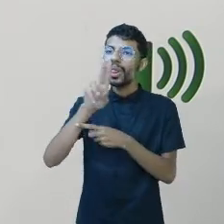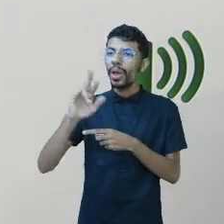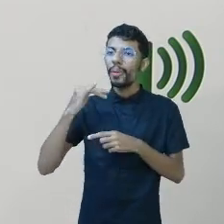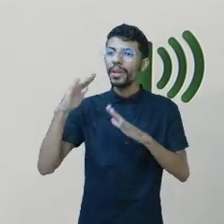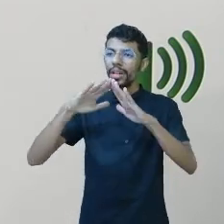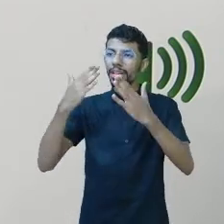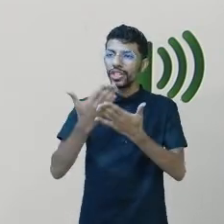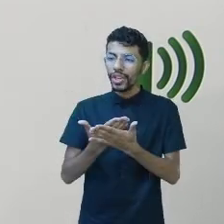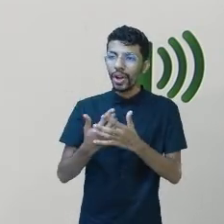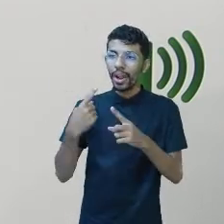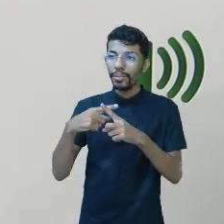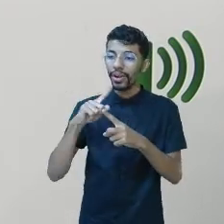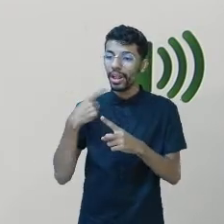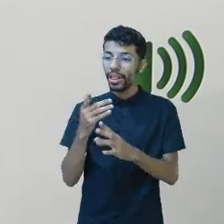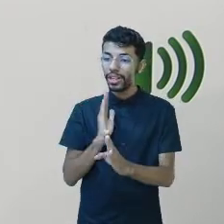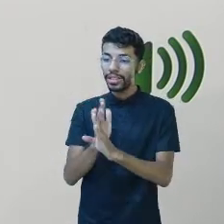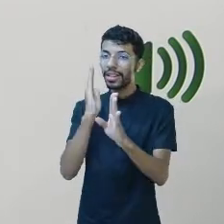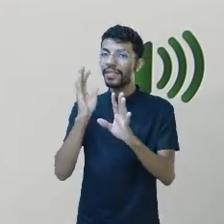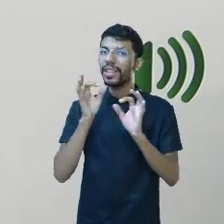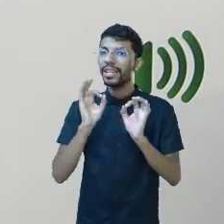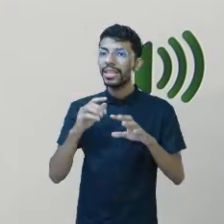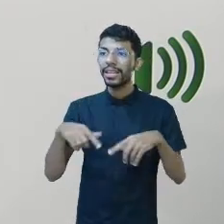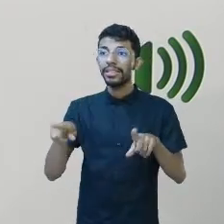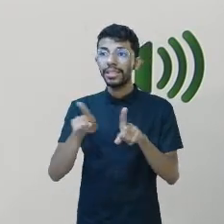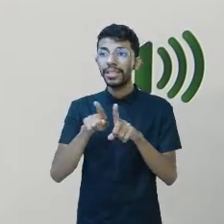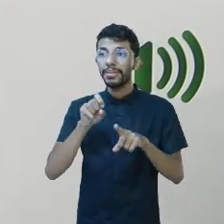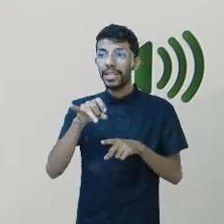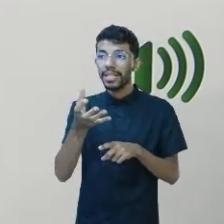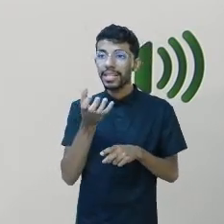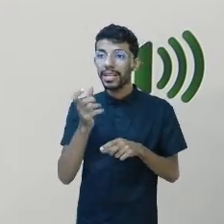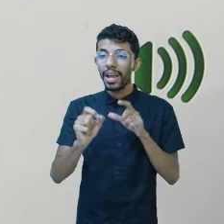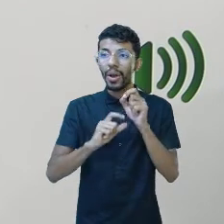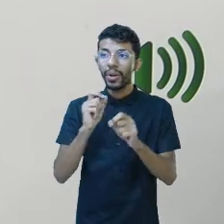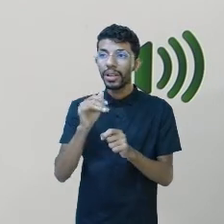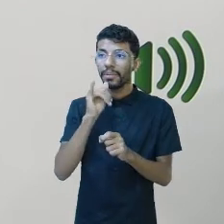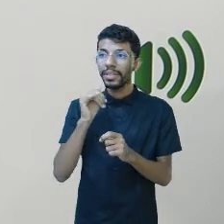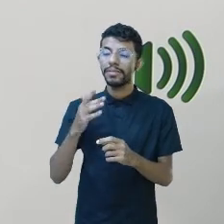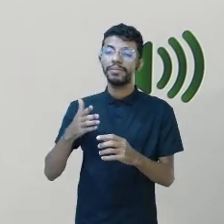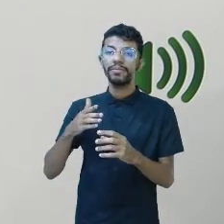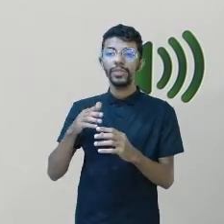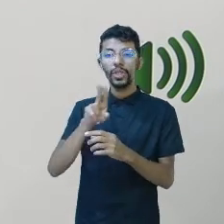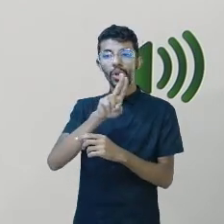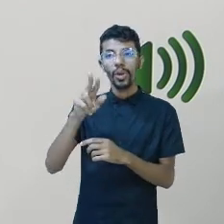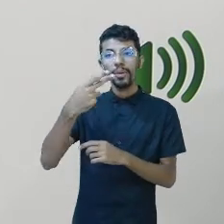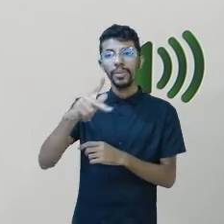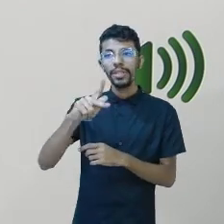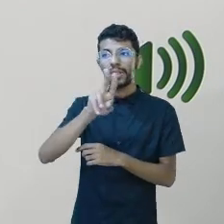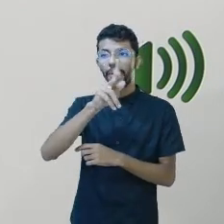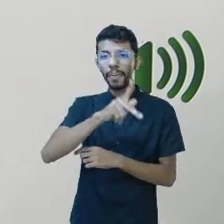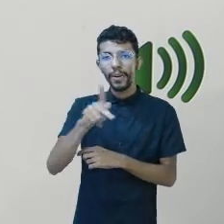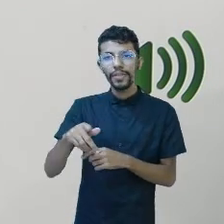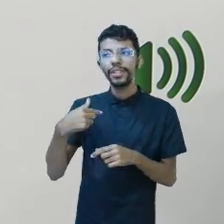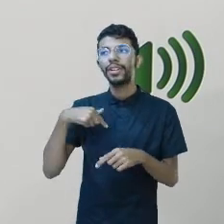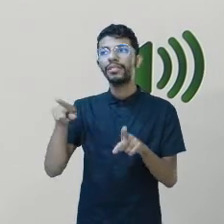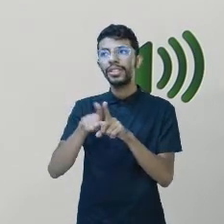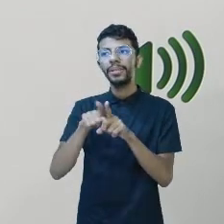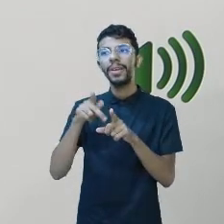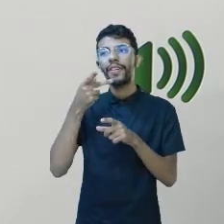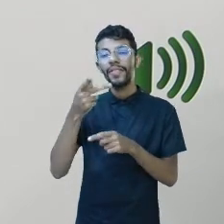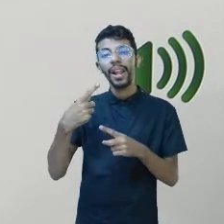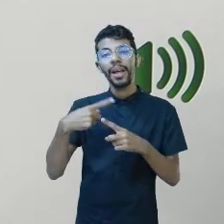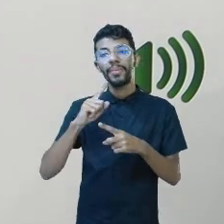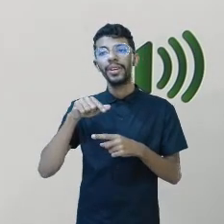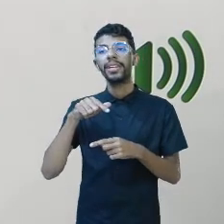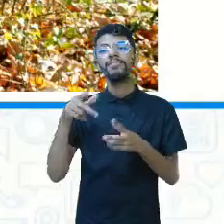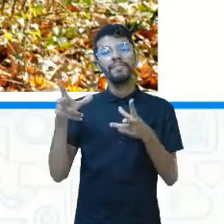aí a gente identifica. E se quiser colocar também o nome do teu professor, eu também vou falar aqui, porque ele também merece que a gente mande aqui